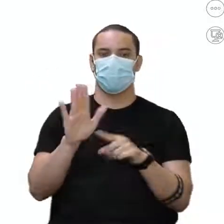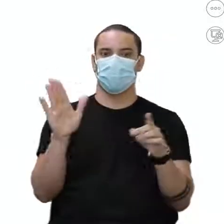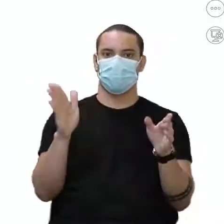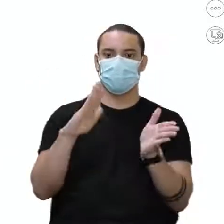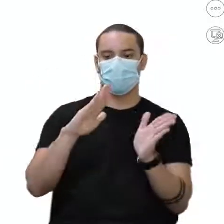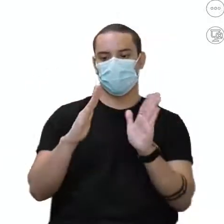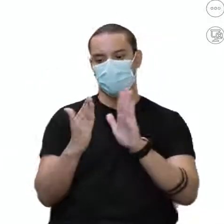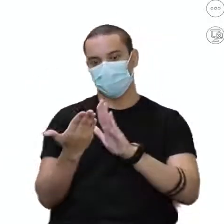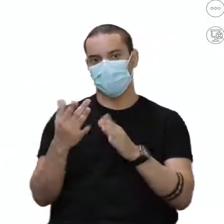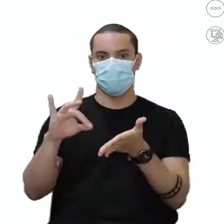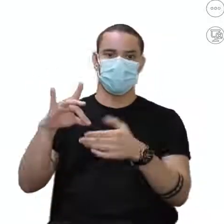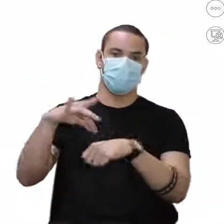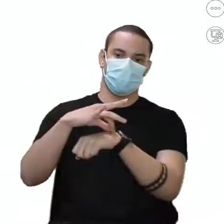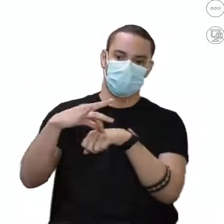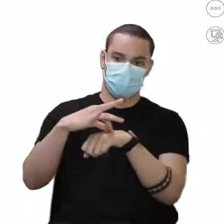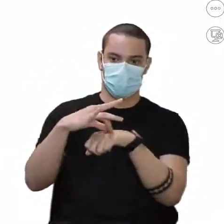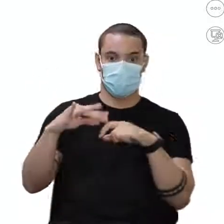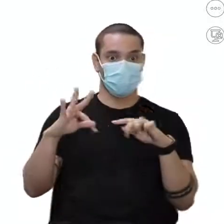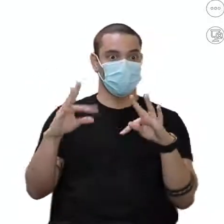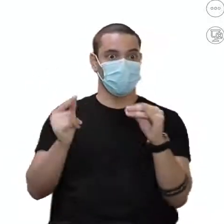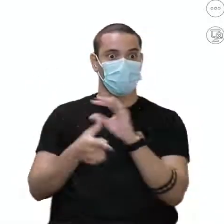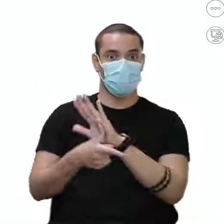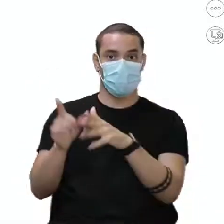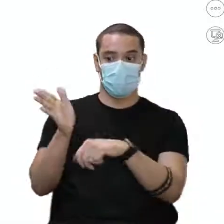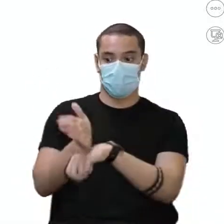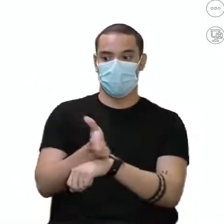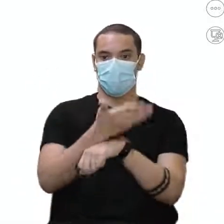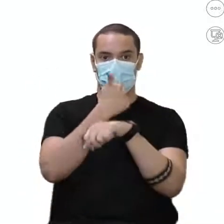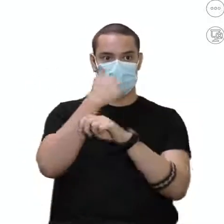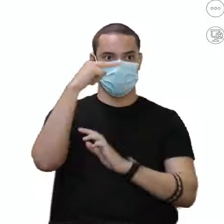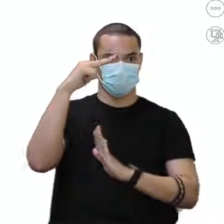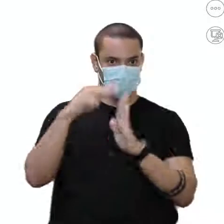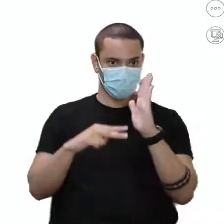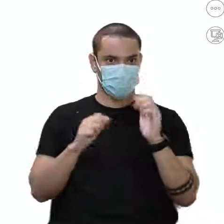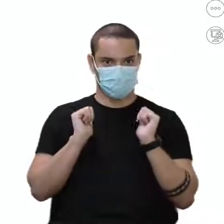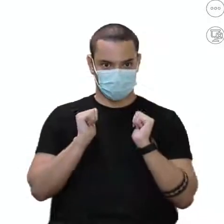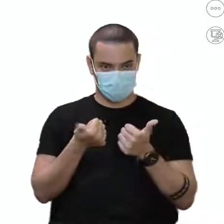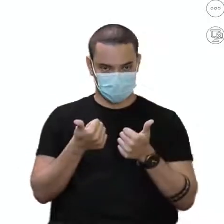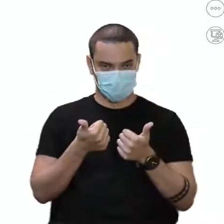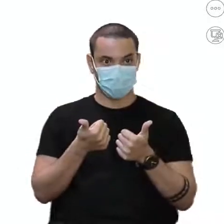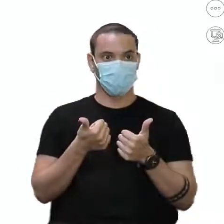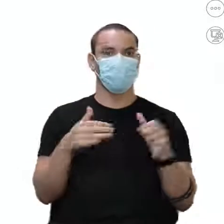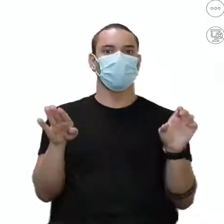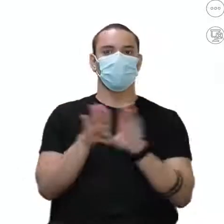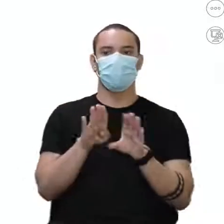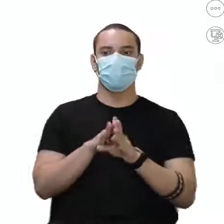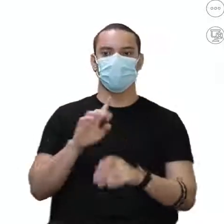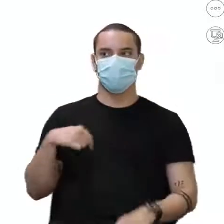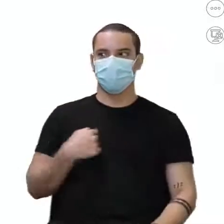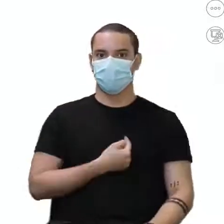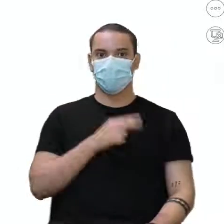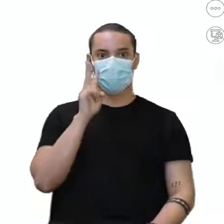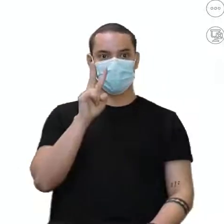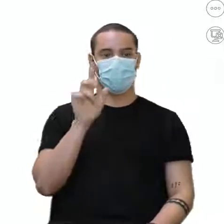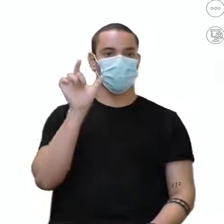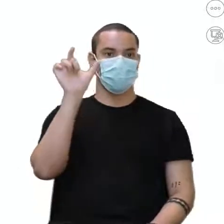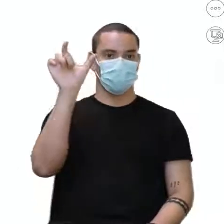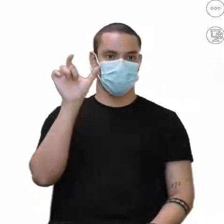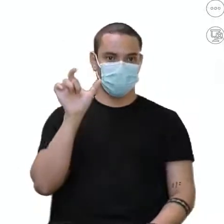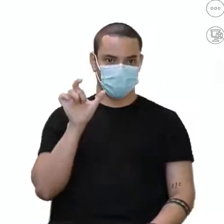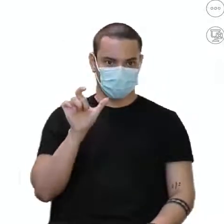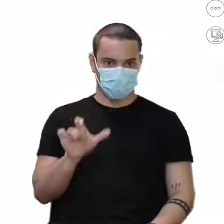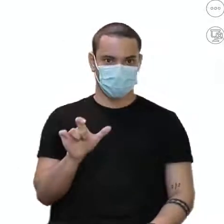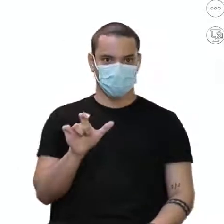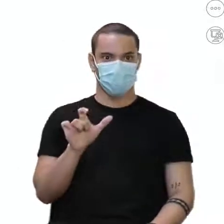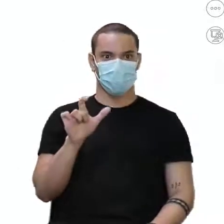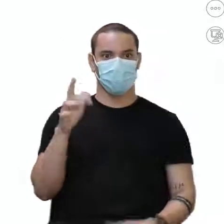no seu before reading, isso tudo é antes da leitura. Vamos lá? Também vimos sobre a palavra, as